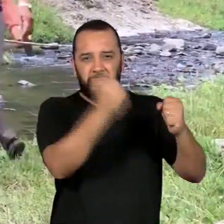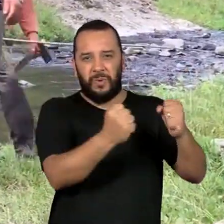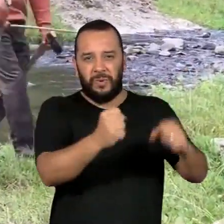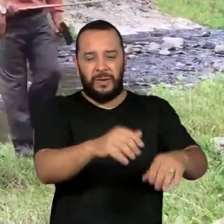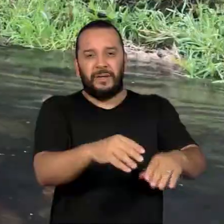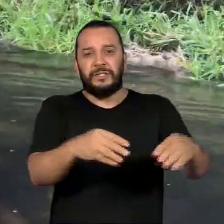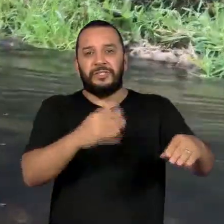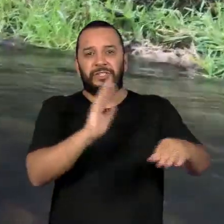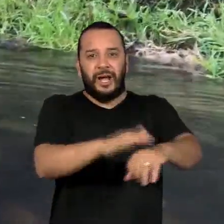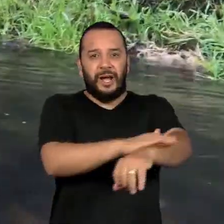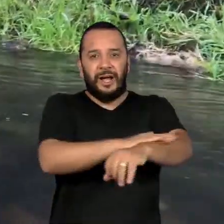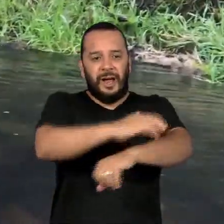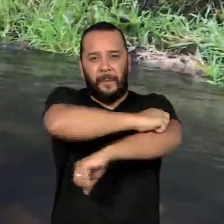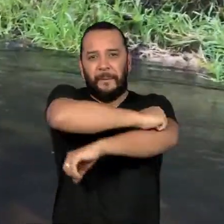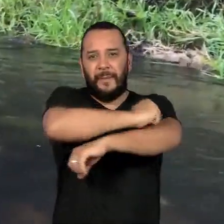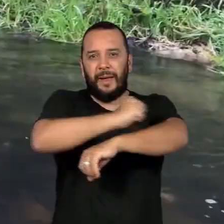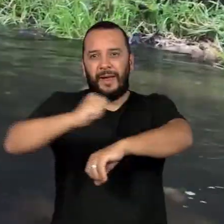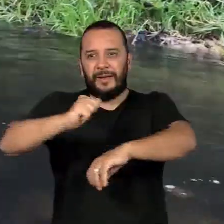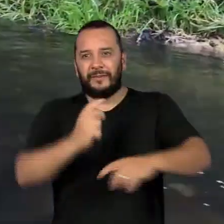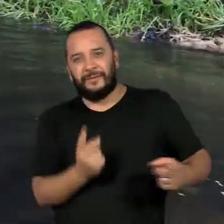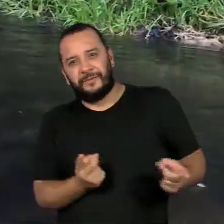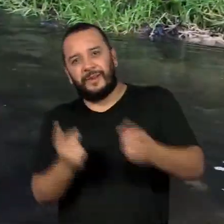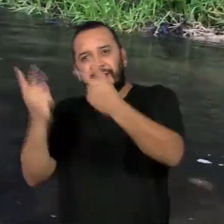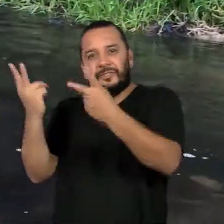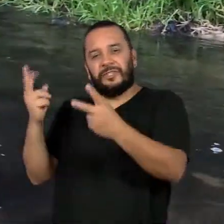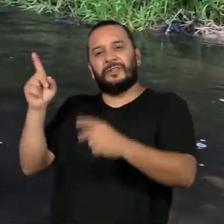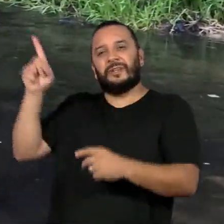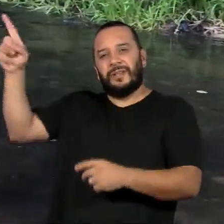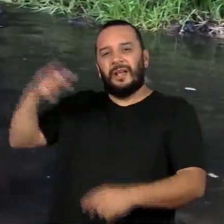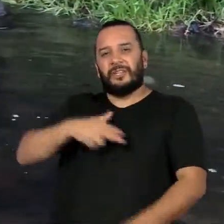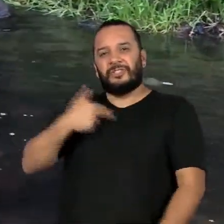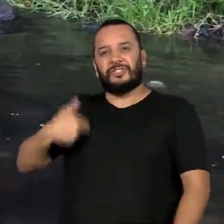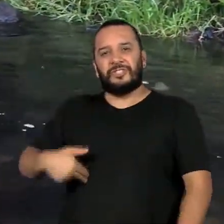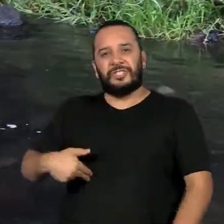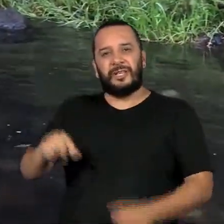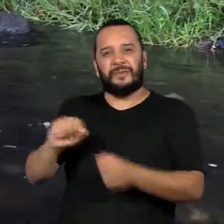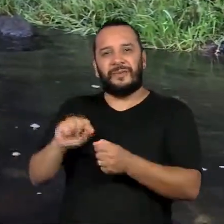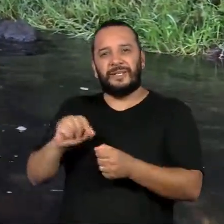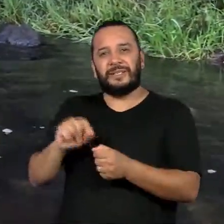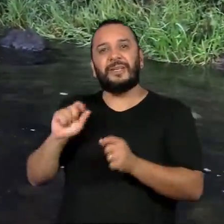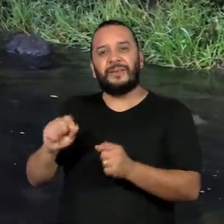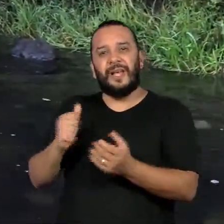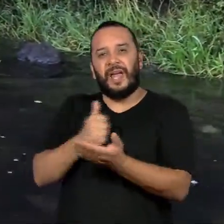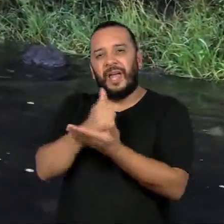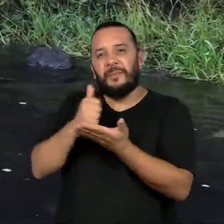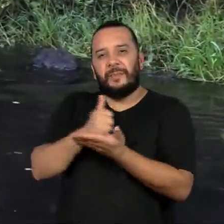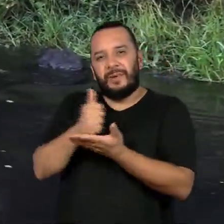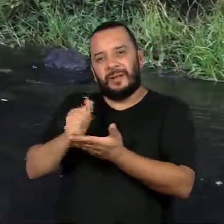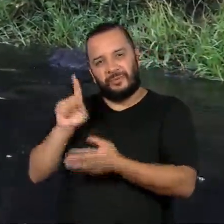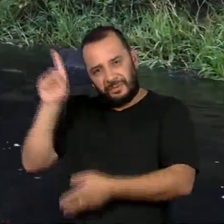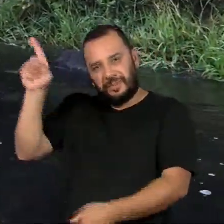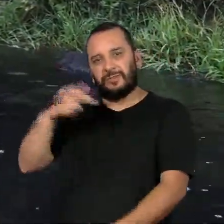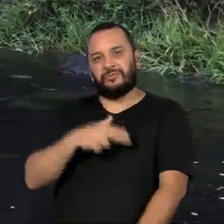para a China, onde é usada para fazer um suposto remédio. Esse é o jumento nosso